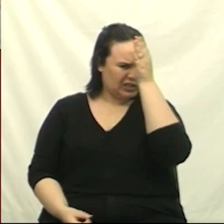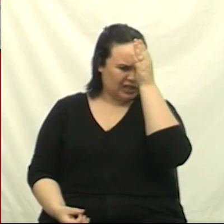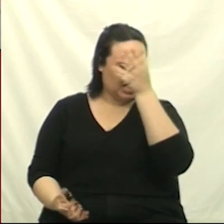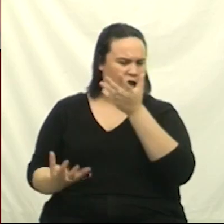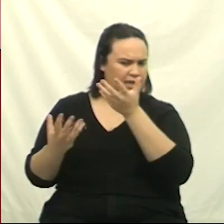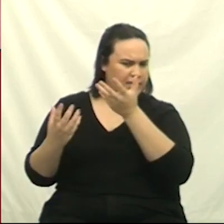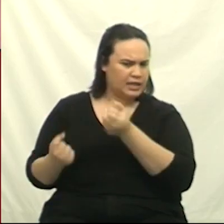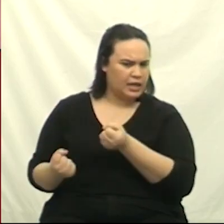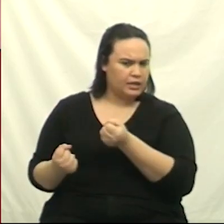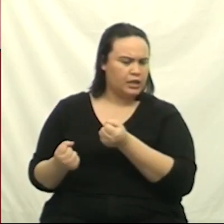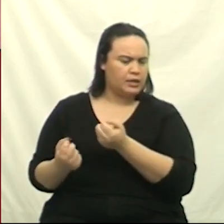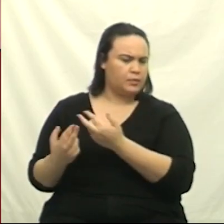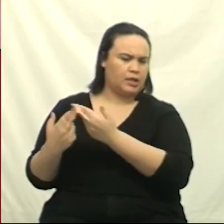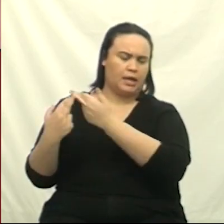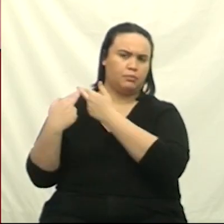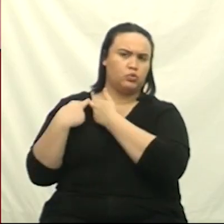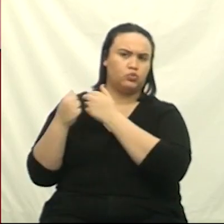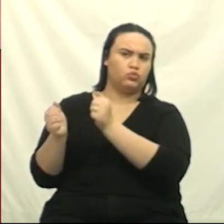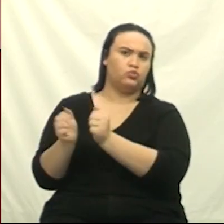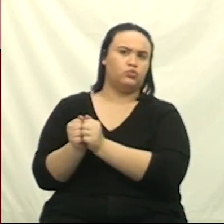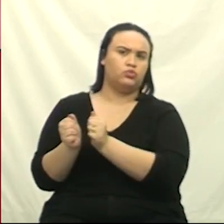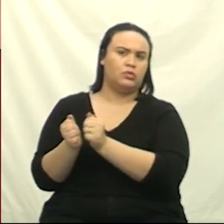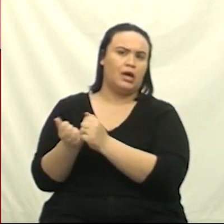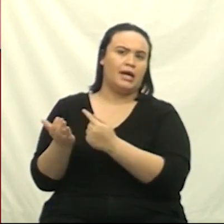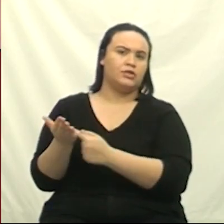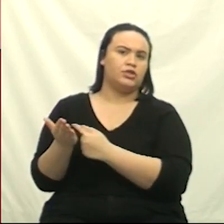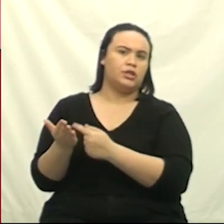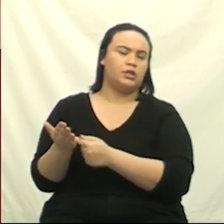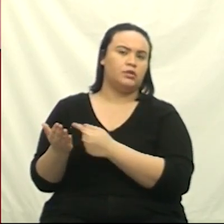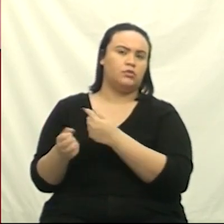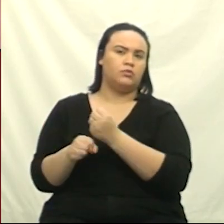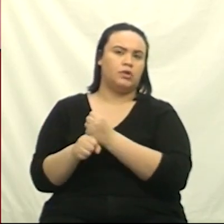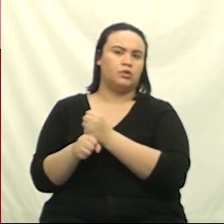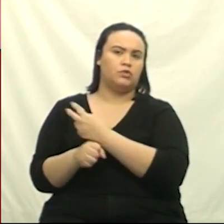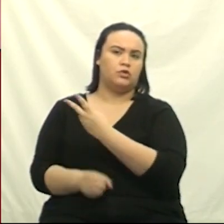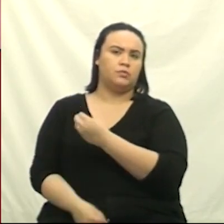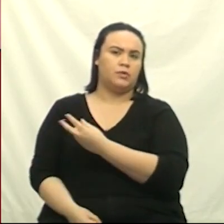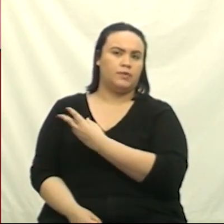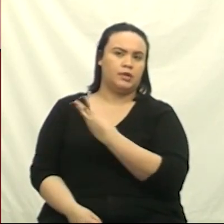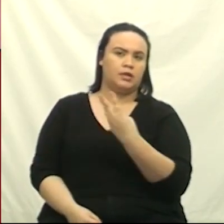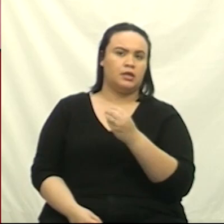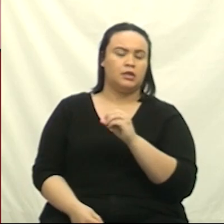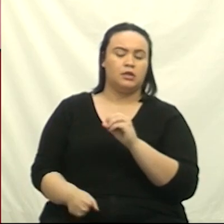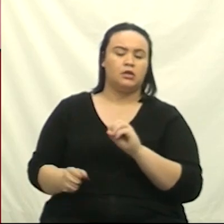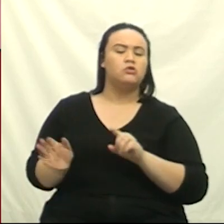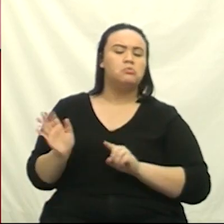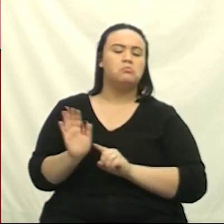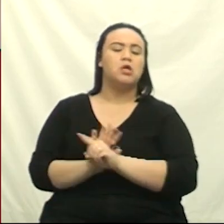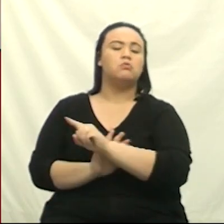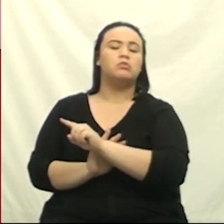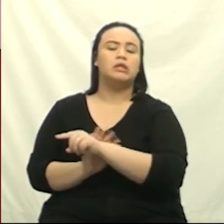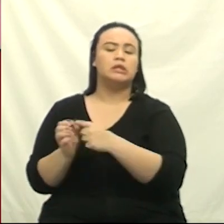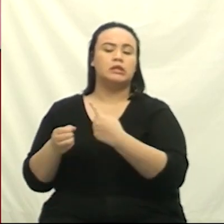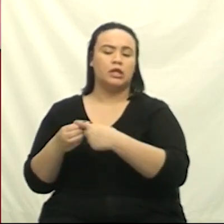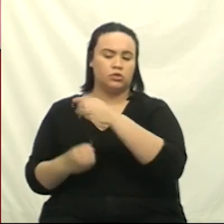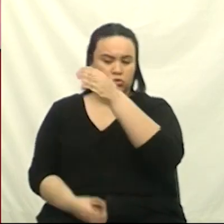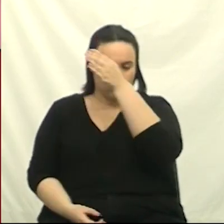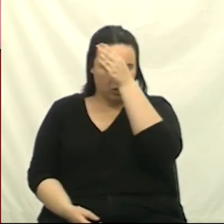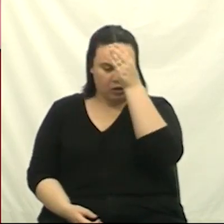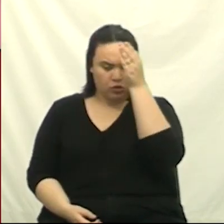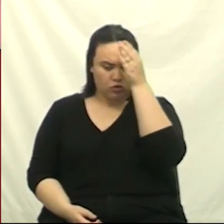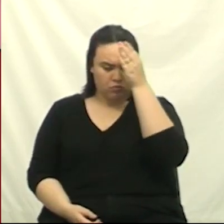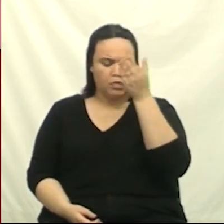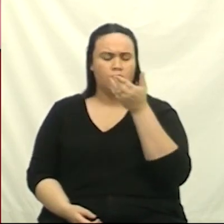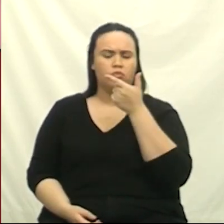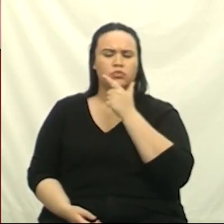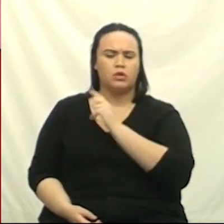tendo o compromisso junto com a agenda 2030 então a gente provoca o município justamente para que